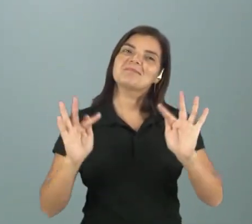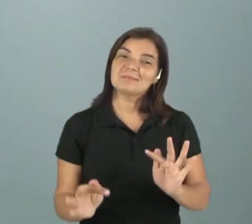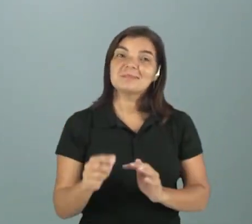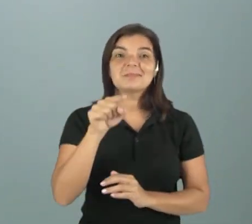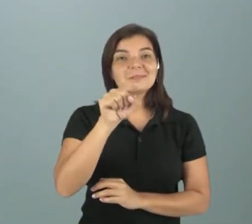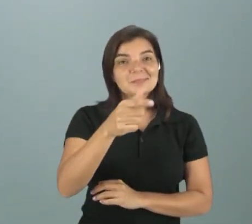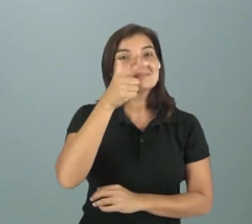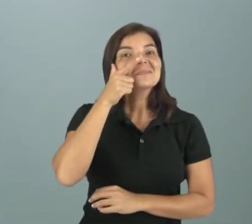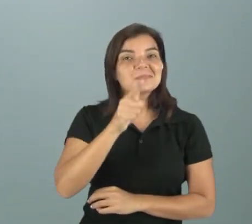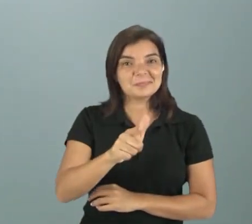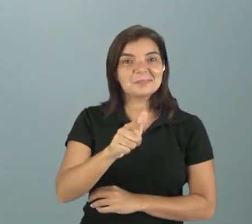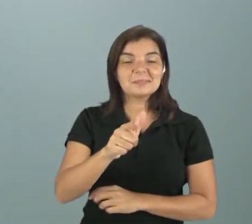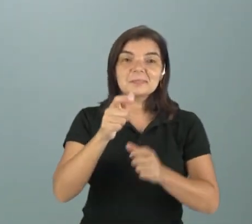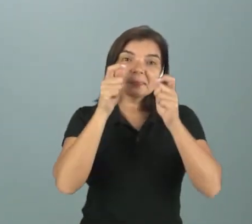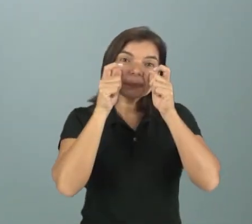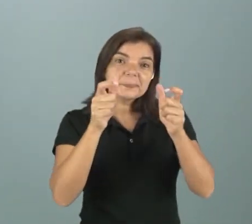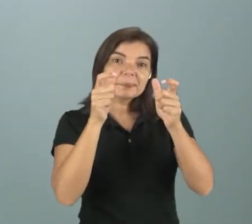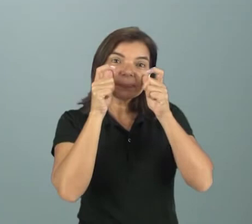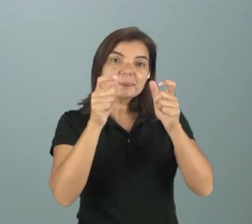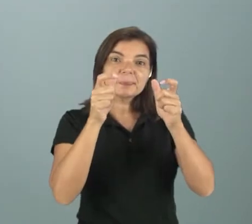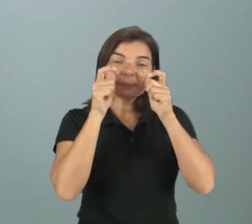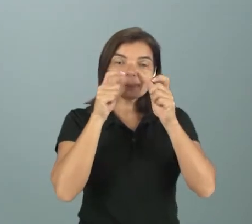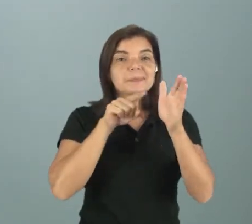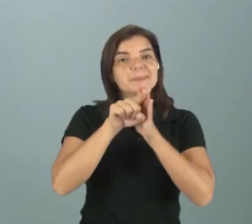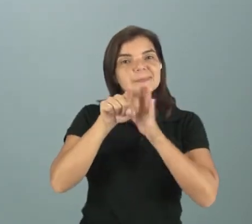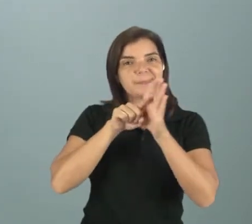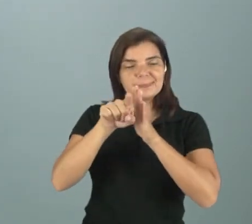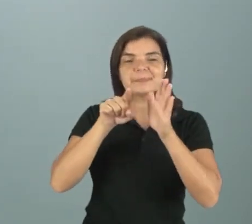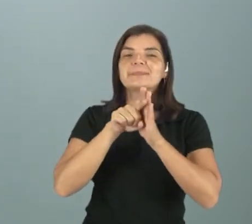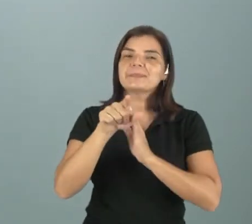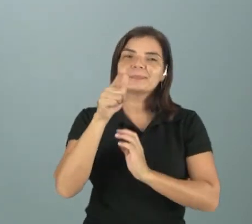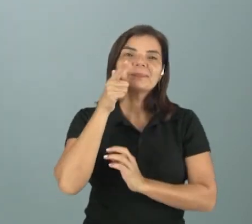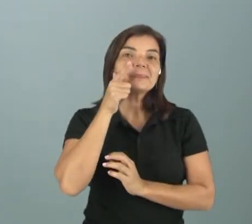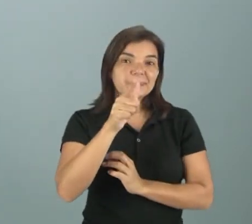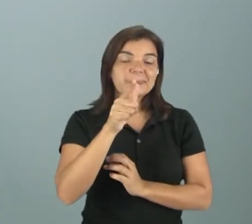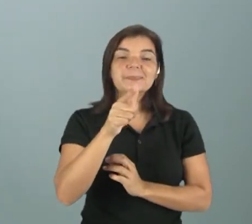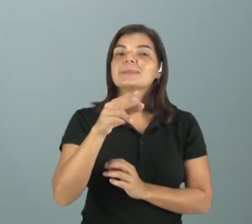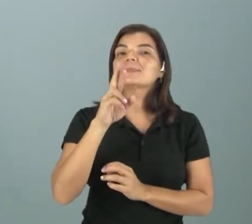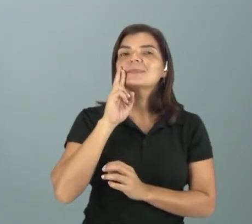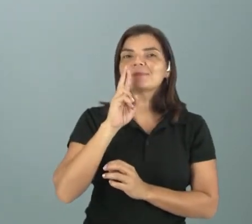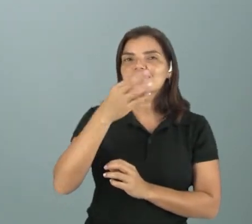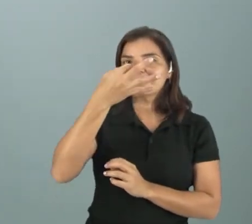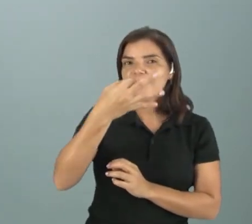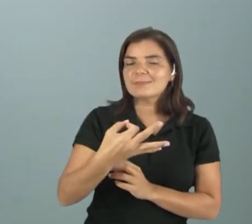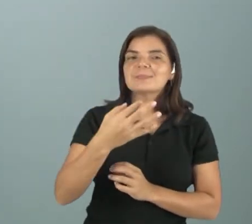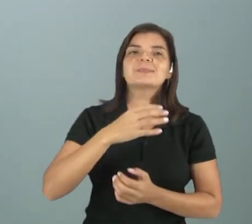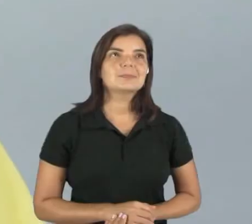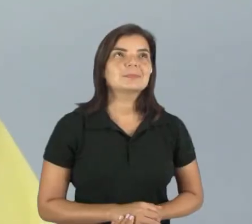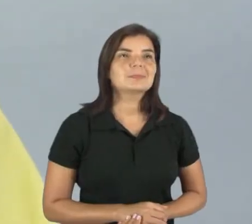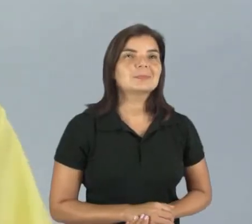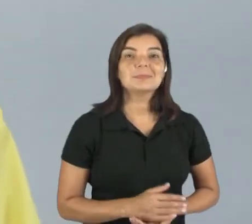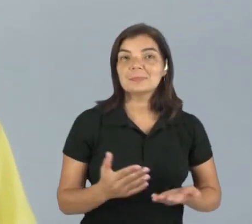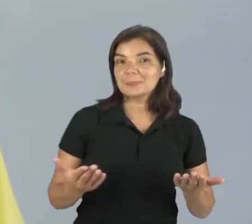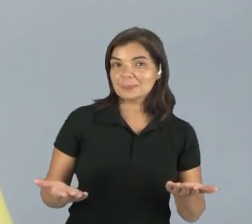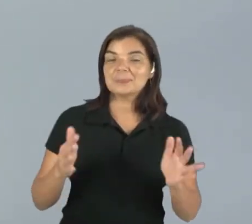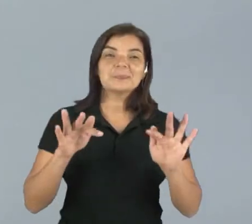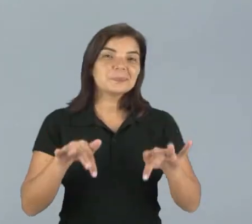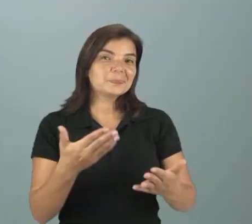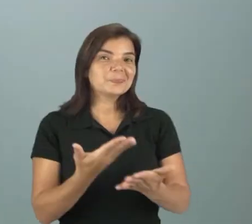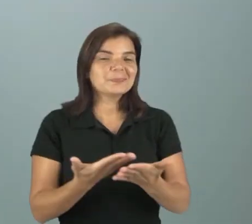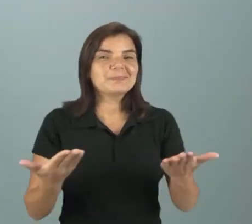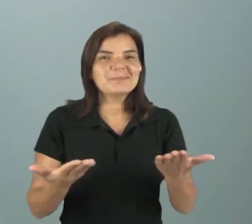que você consegue ficar atento às questões e consegue aí do outro lado responder corretamente. Com isso,